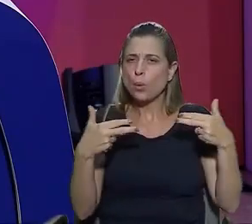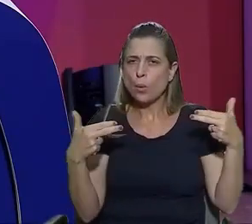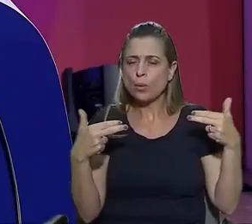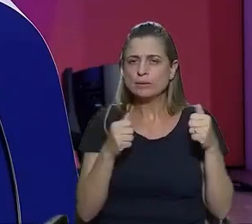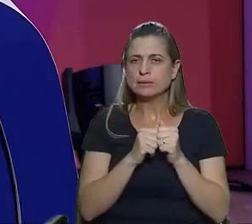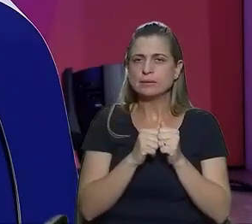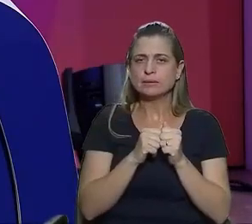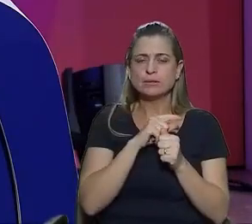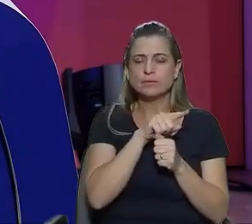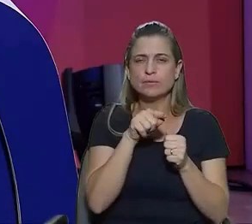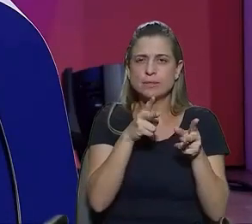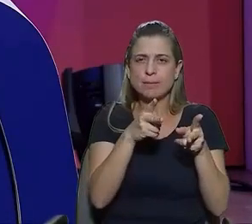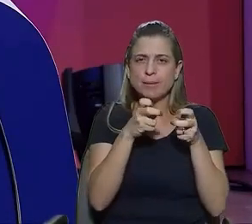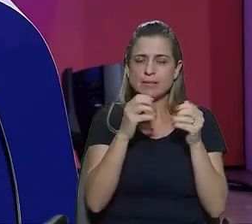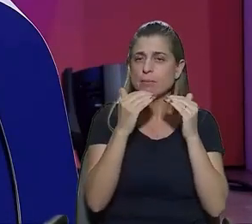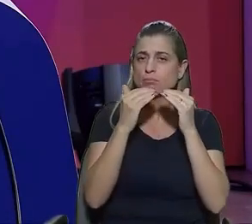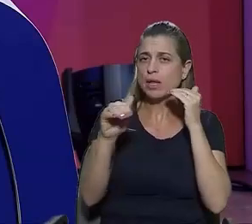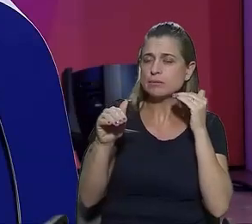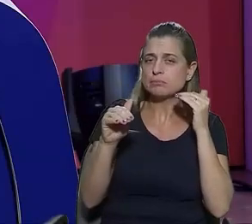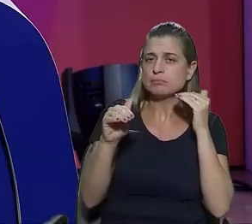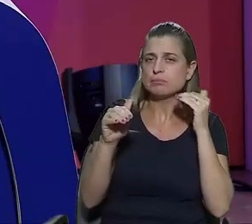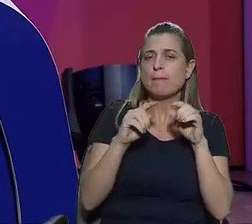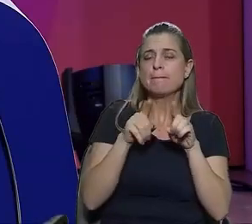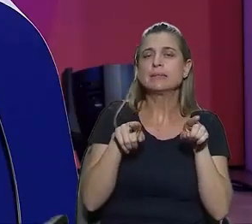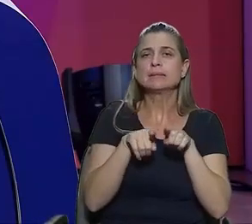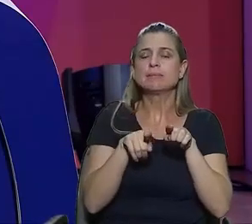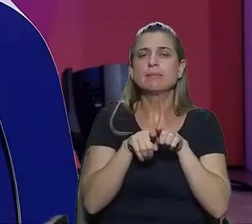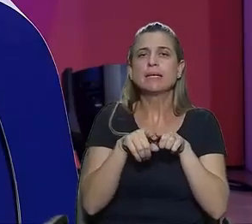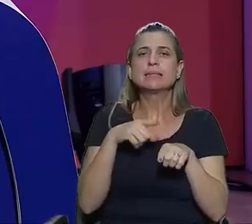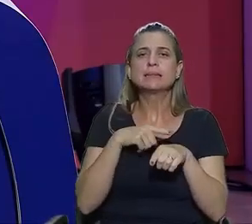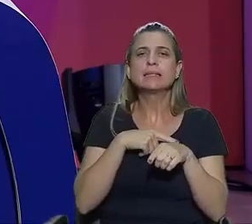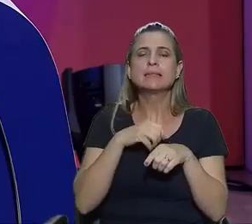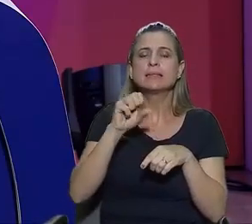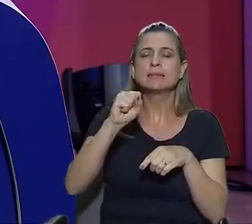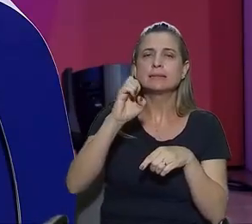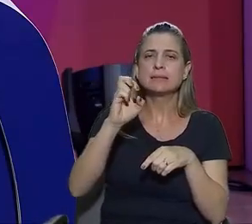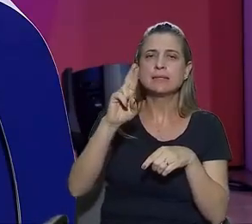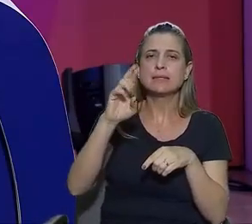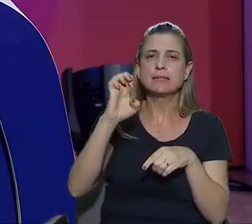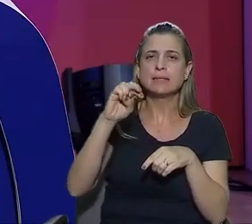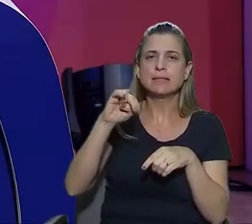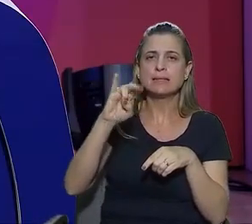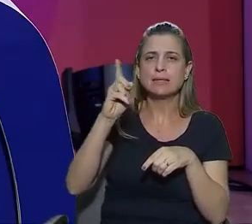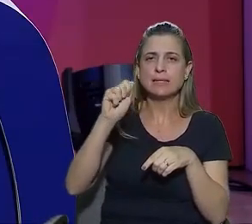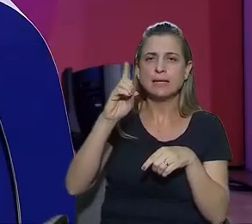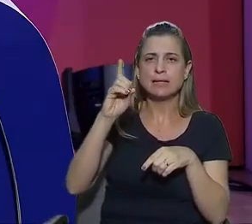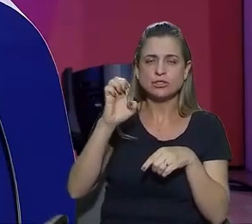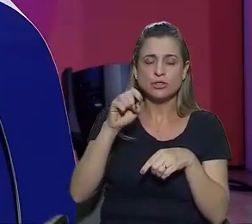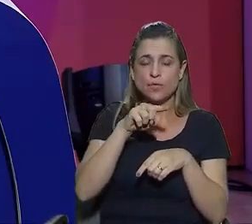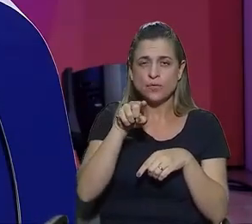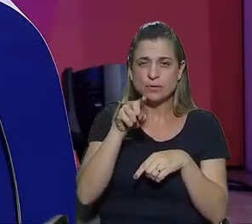o desacordo, né? Mas há também uma espécie de serenidade em que